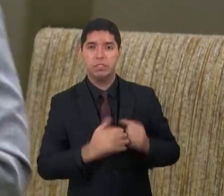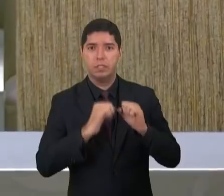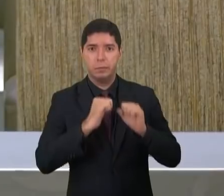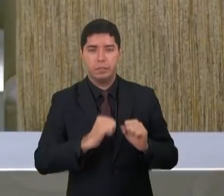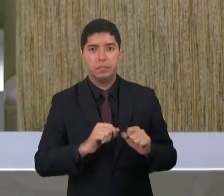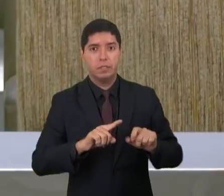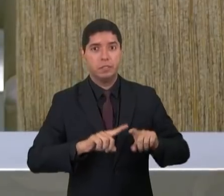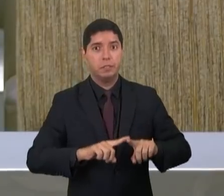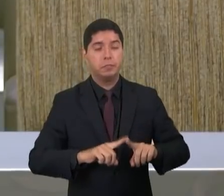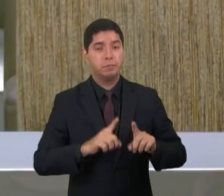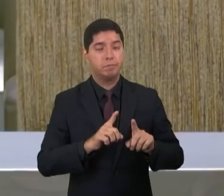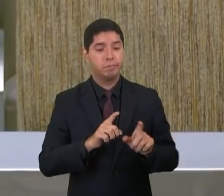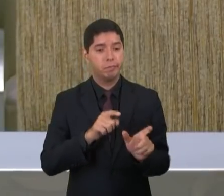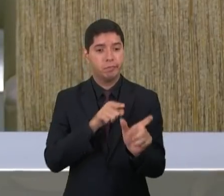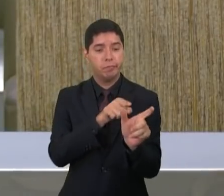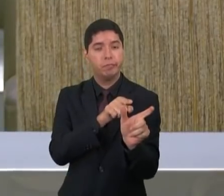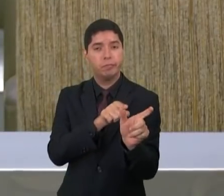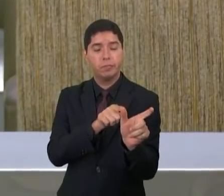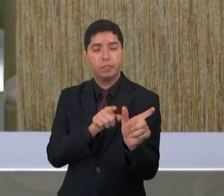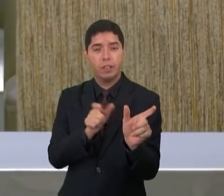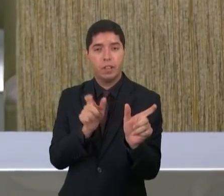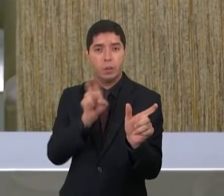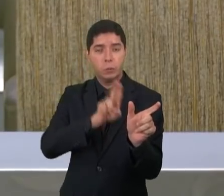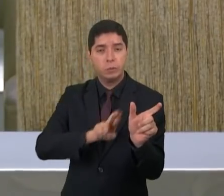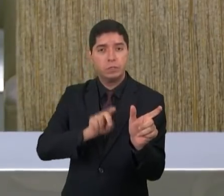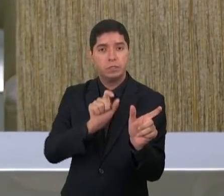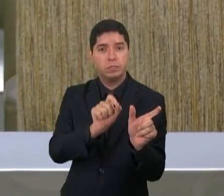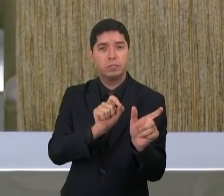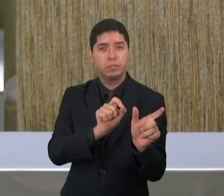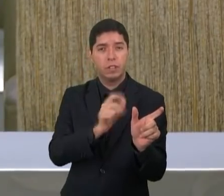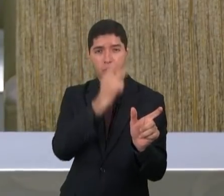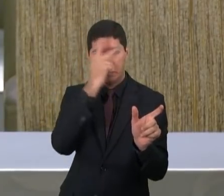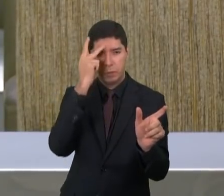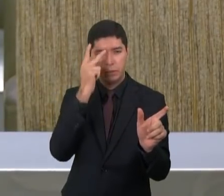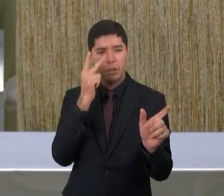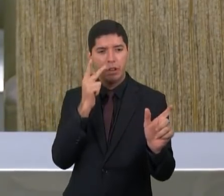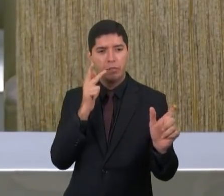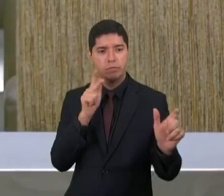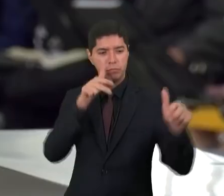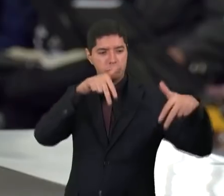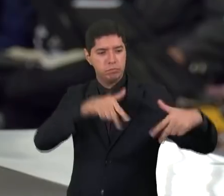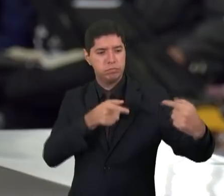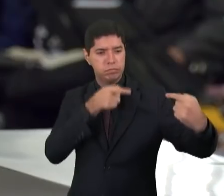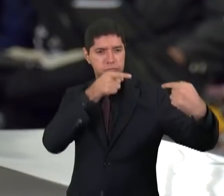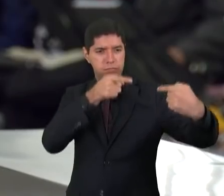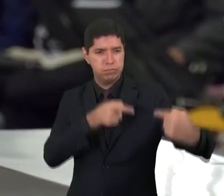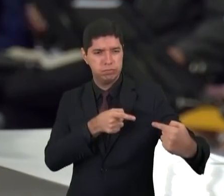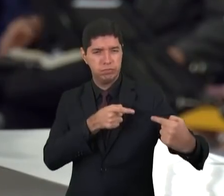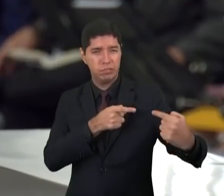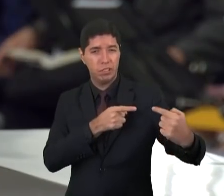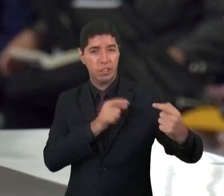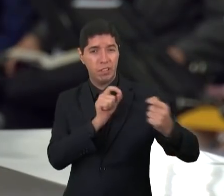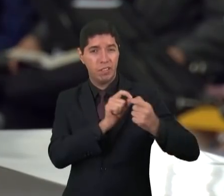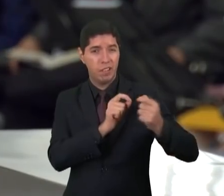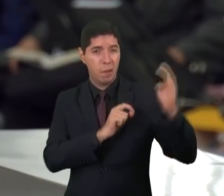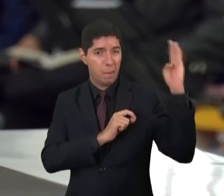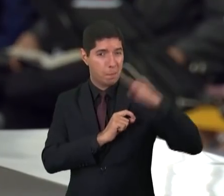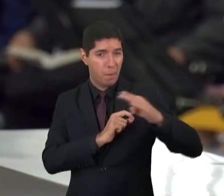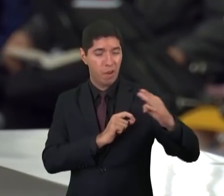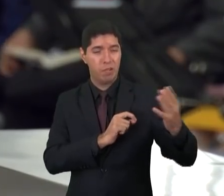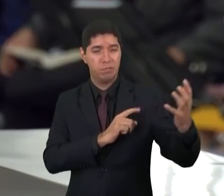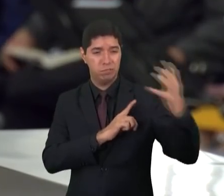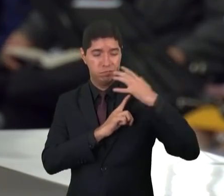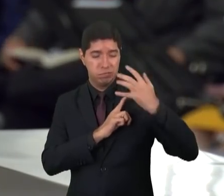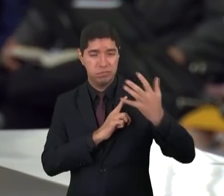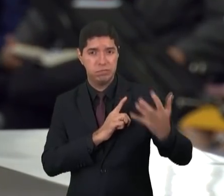E o termo usado aqui pelo salmista é alguém que se levanta para fazer mal a alguma